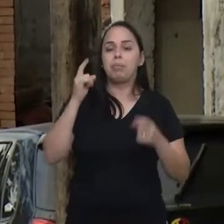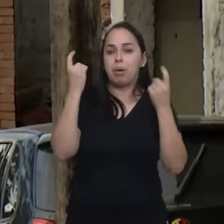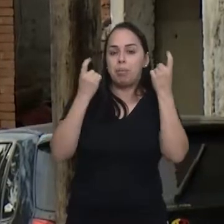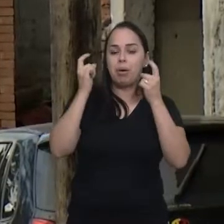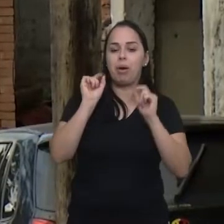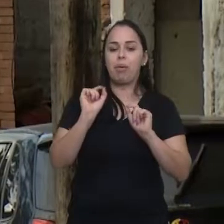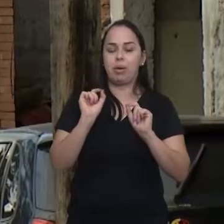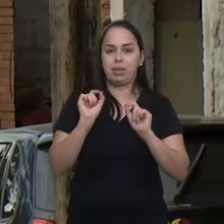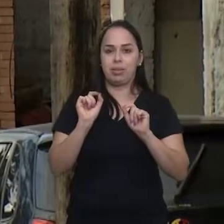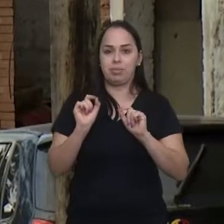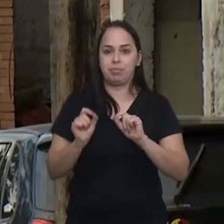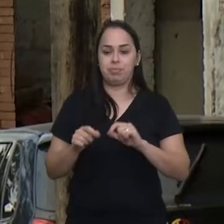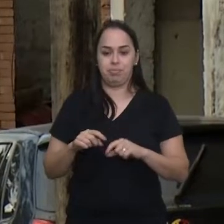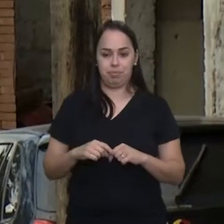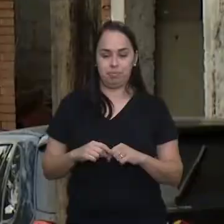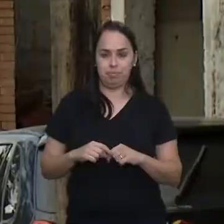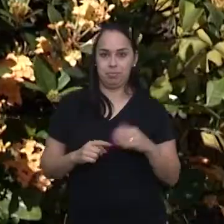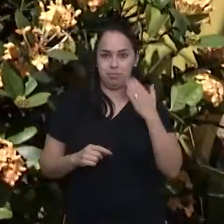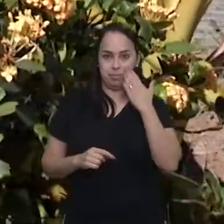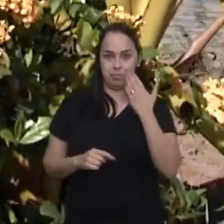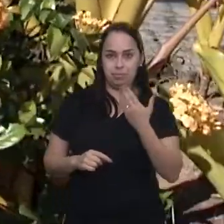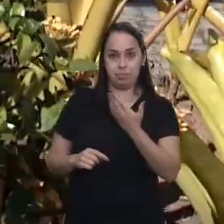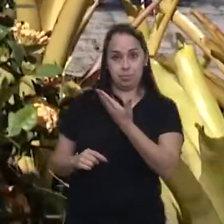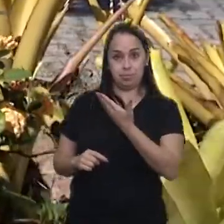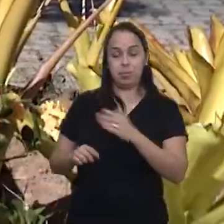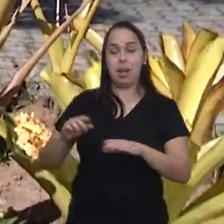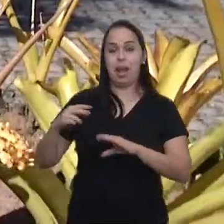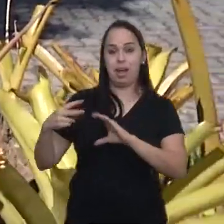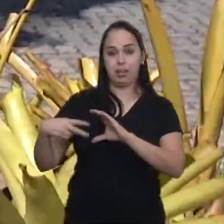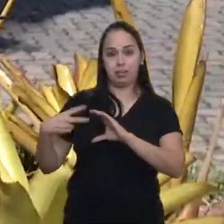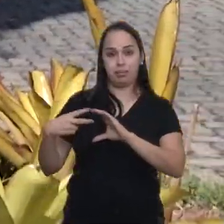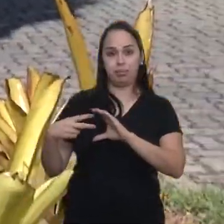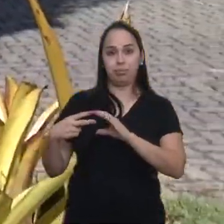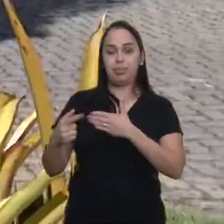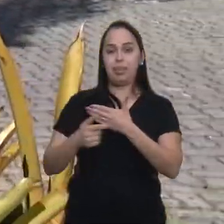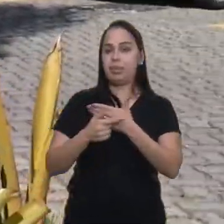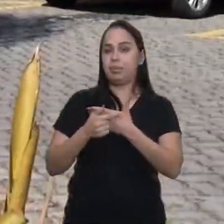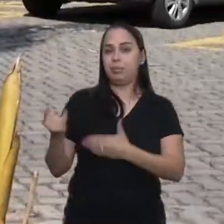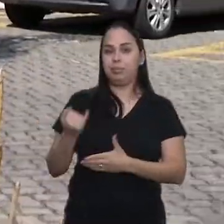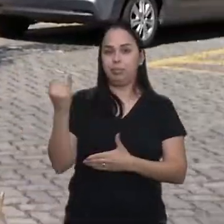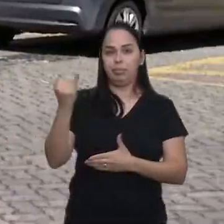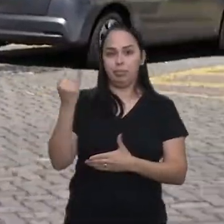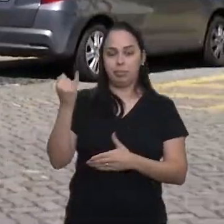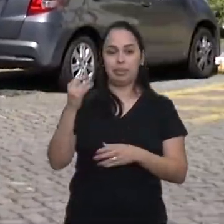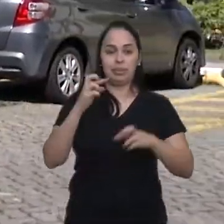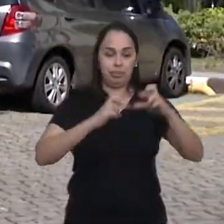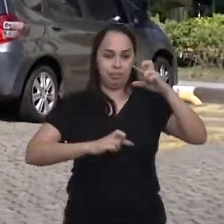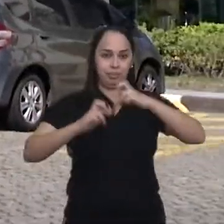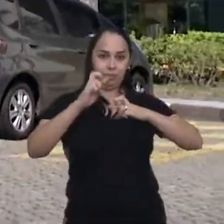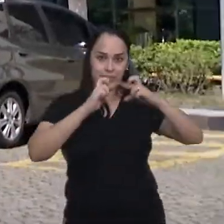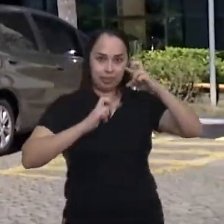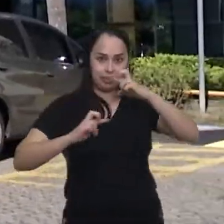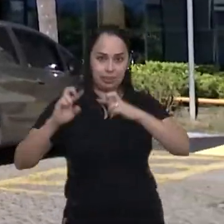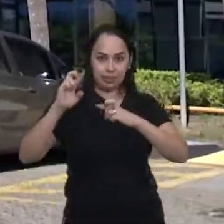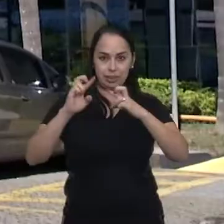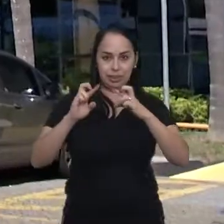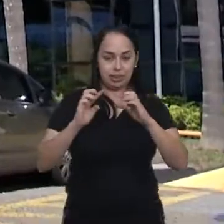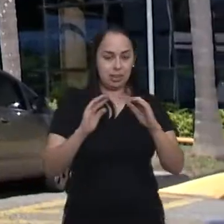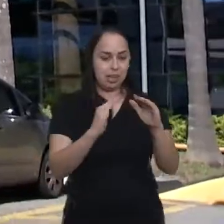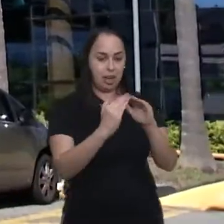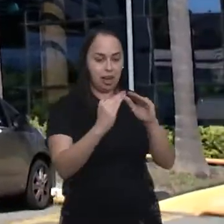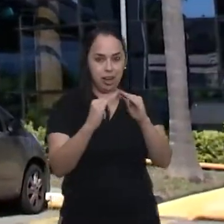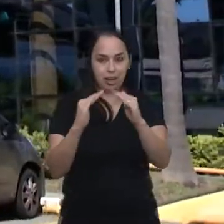preocupação é quanto aos locais de risco na cidade. Neste sentido, a Câmara Municipal tem um papel importante na fiscalização